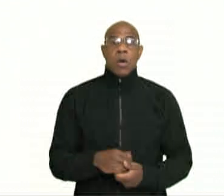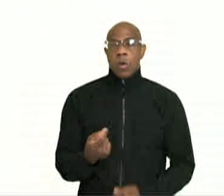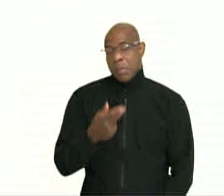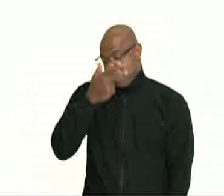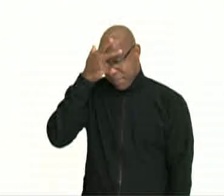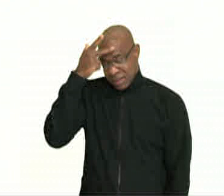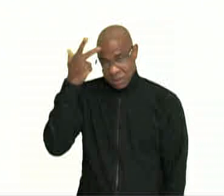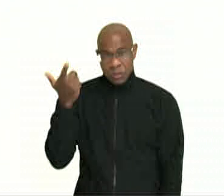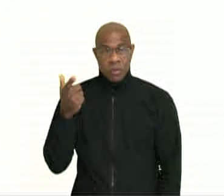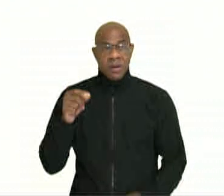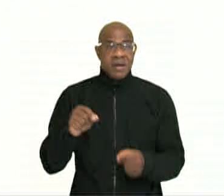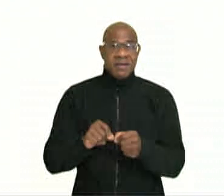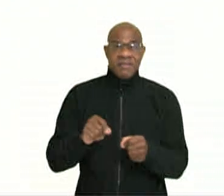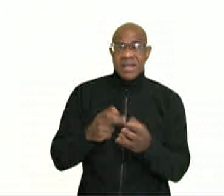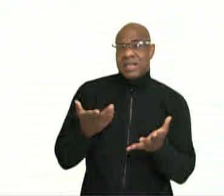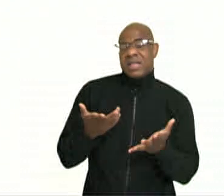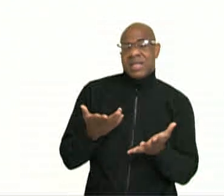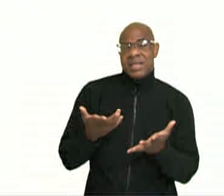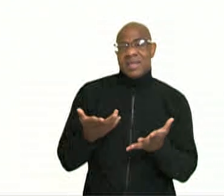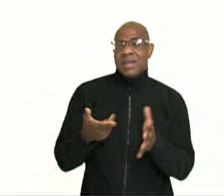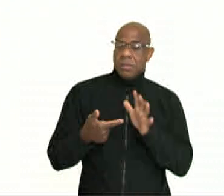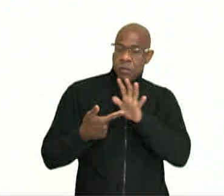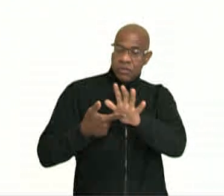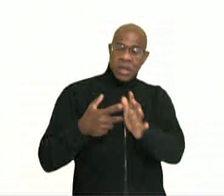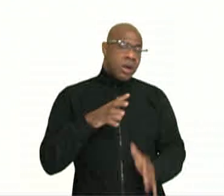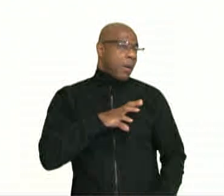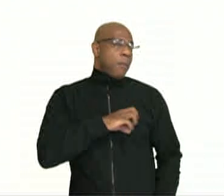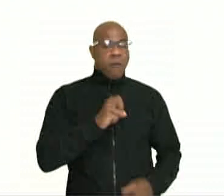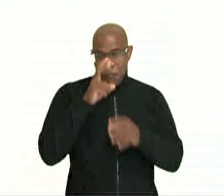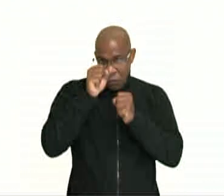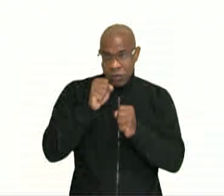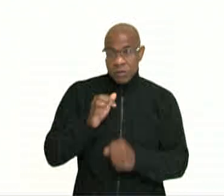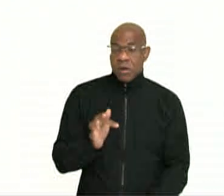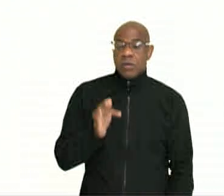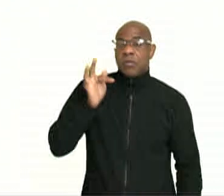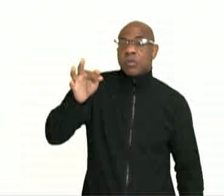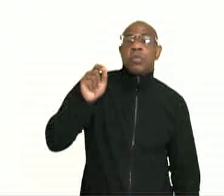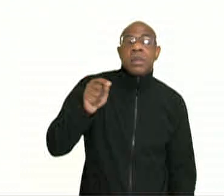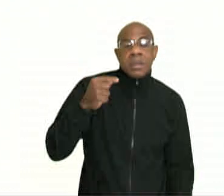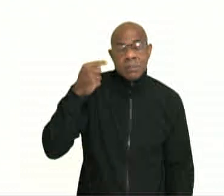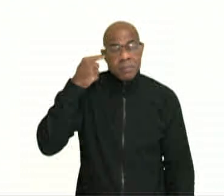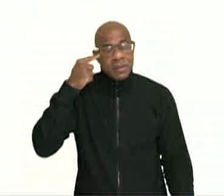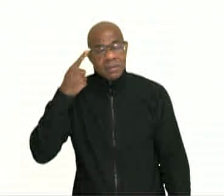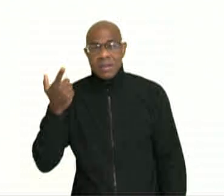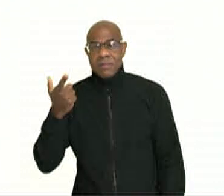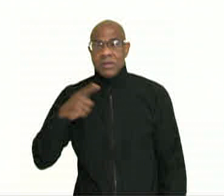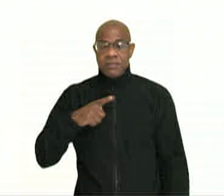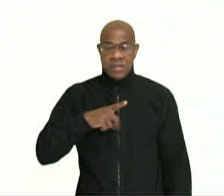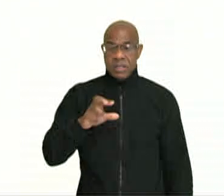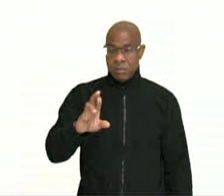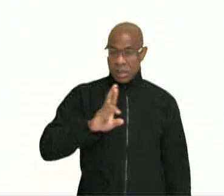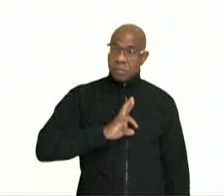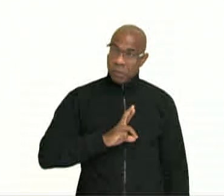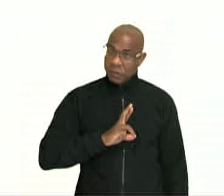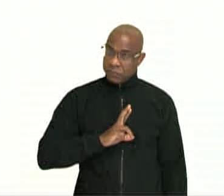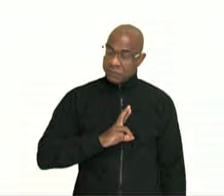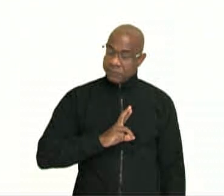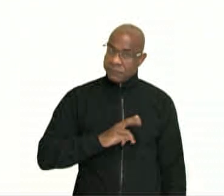ou você fazer uma declaração muito forte, será no futuro que repercussão isso vai ter? Pensa